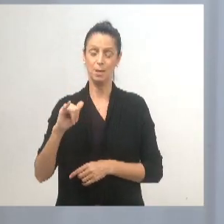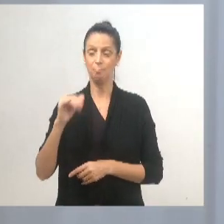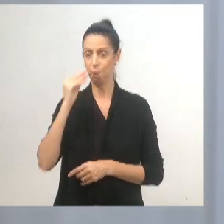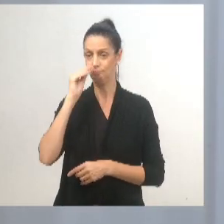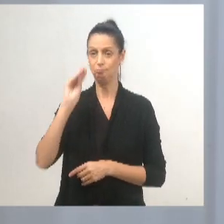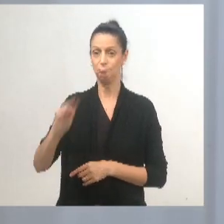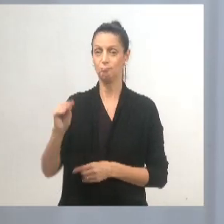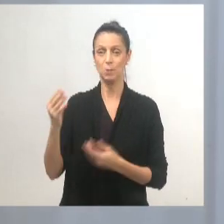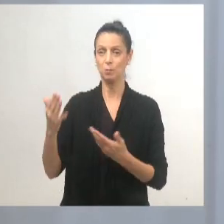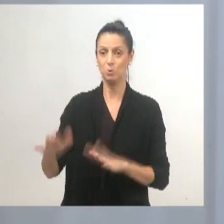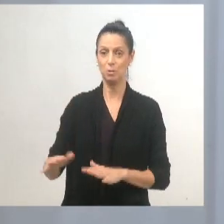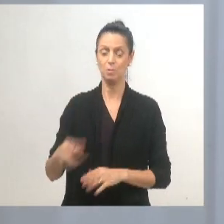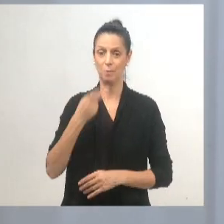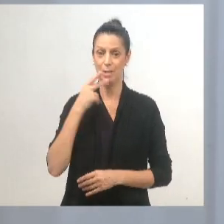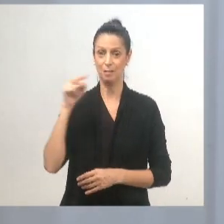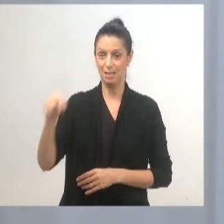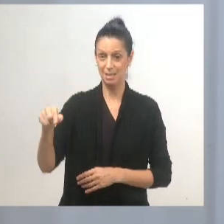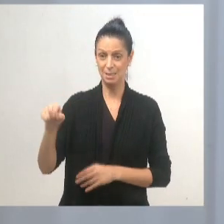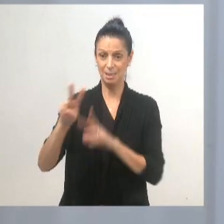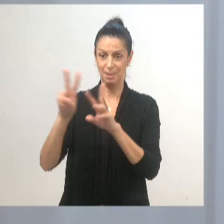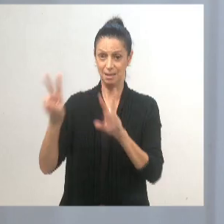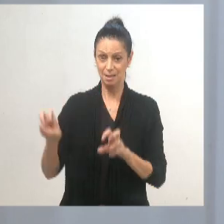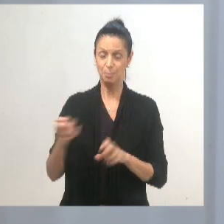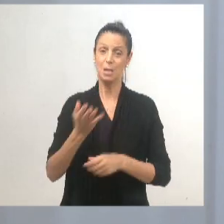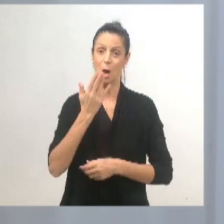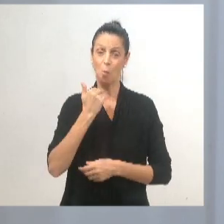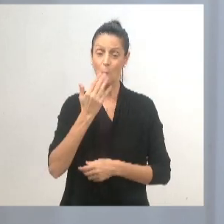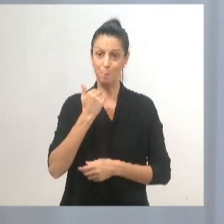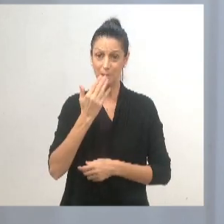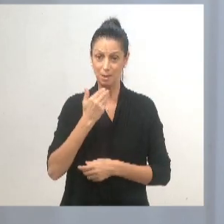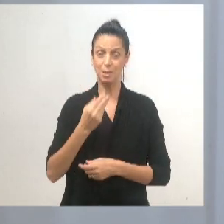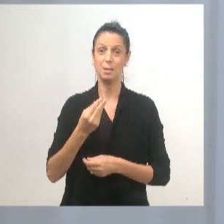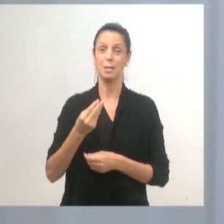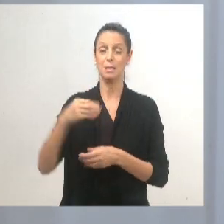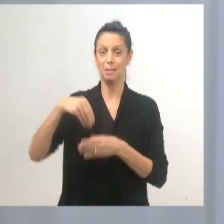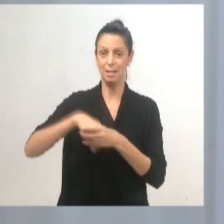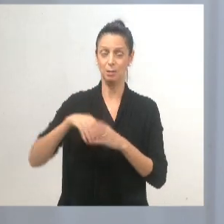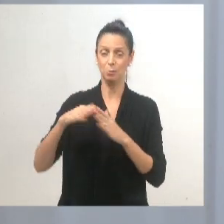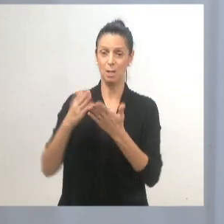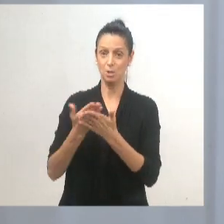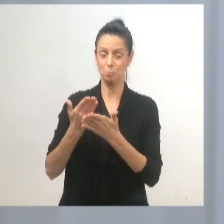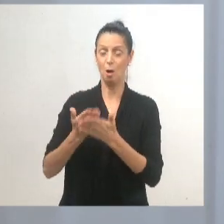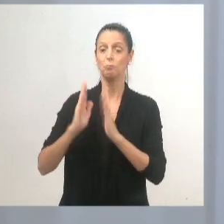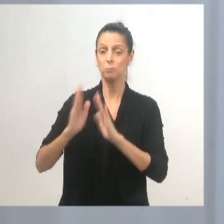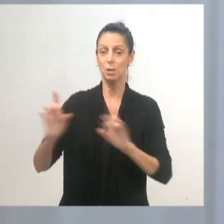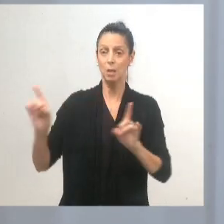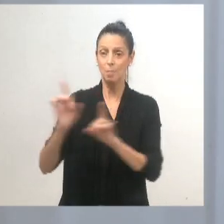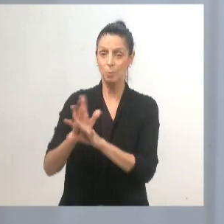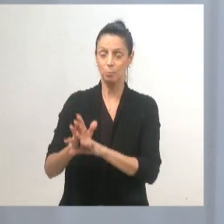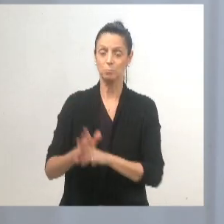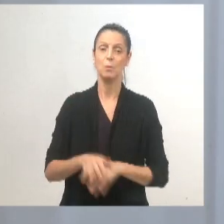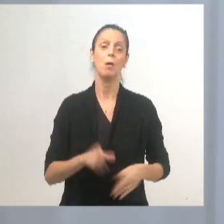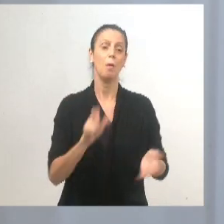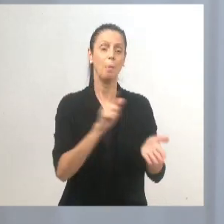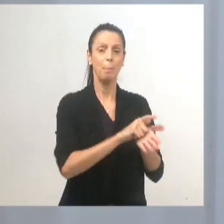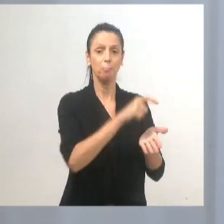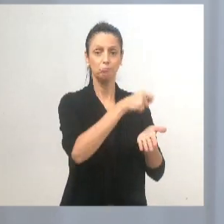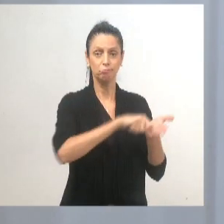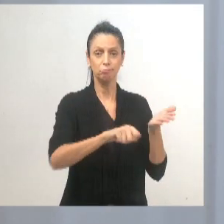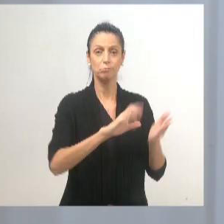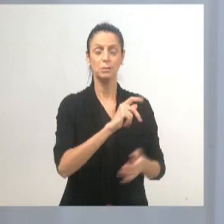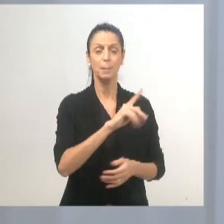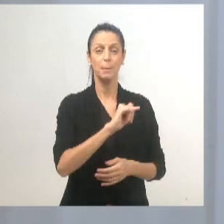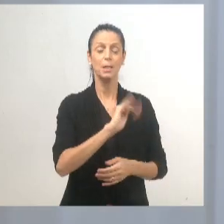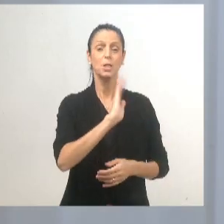justificando que o tema, naquele caso a merenda, já estava judicializado. Agora assinam uma CPI cujo objeto tramita